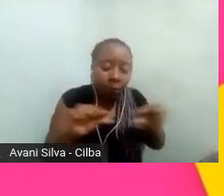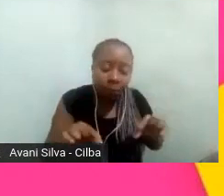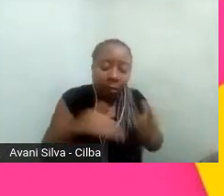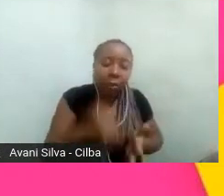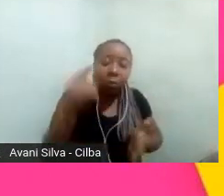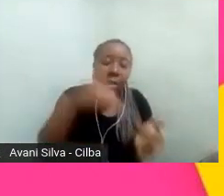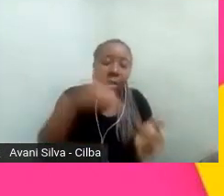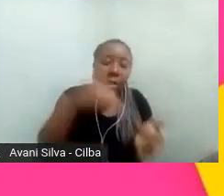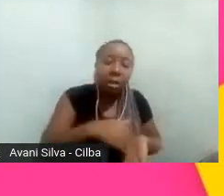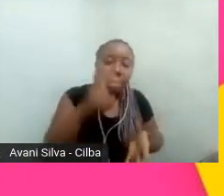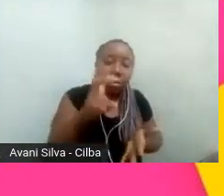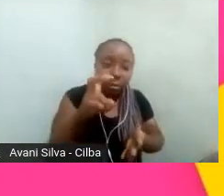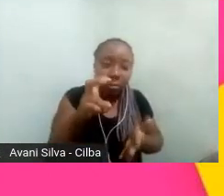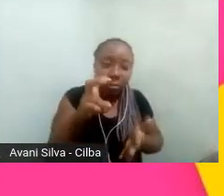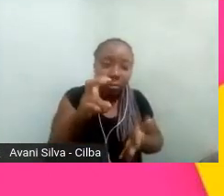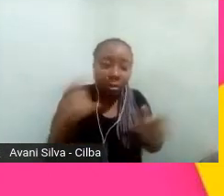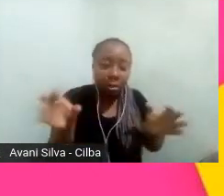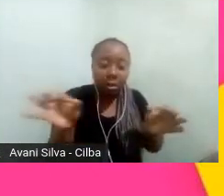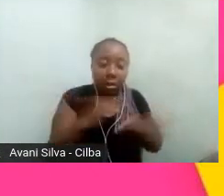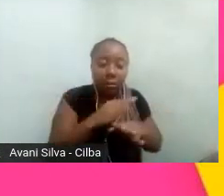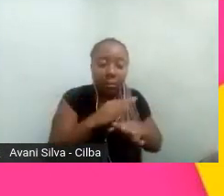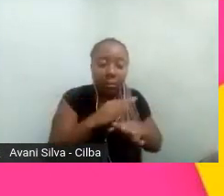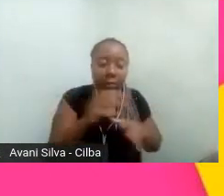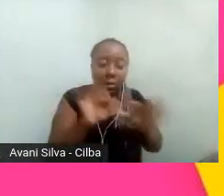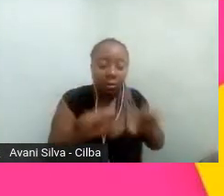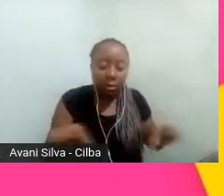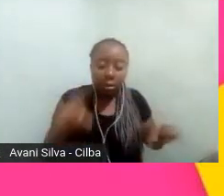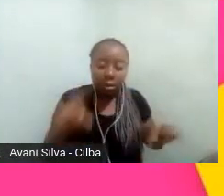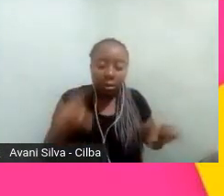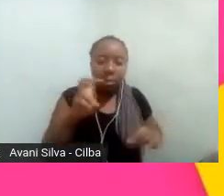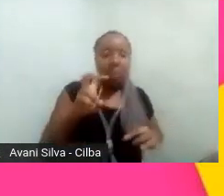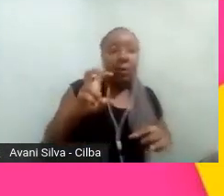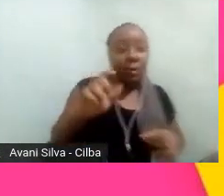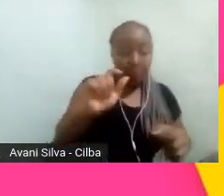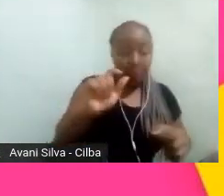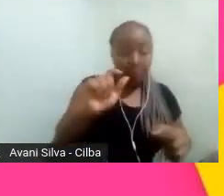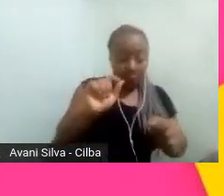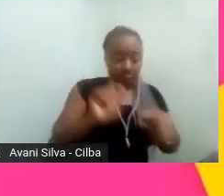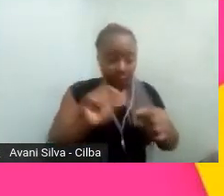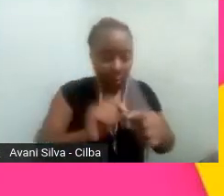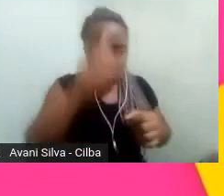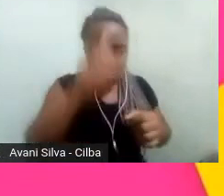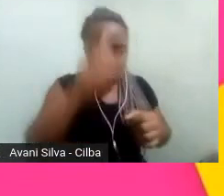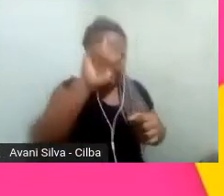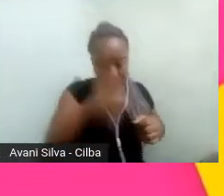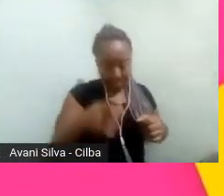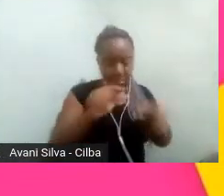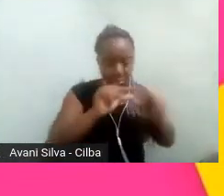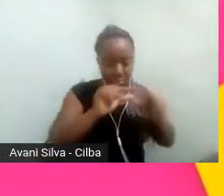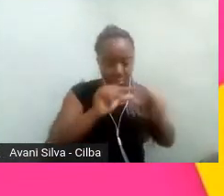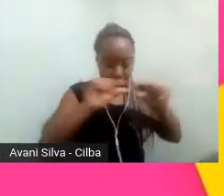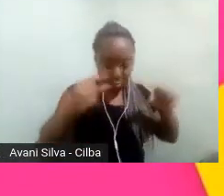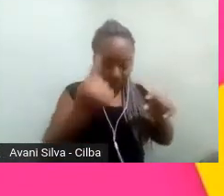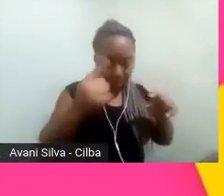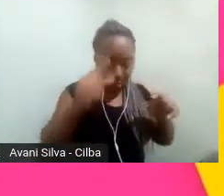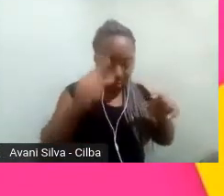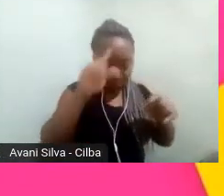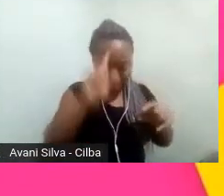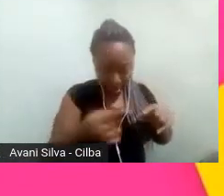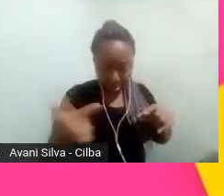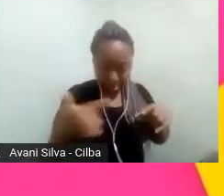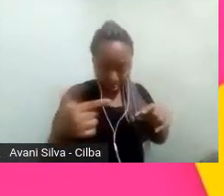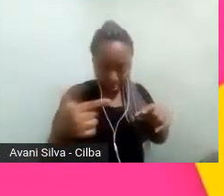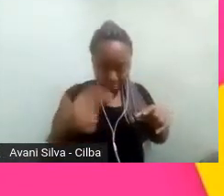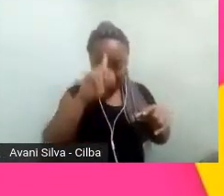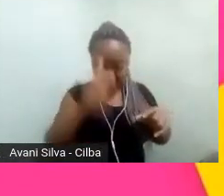aí acabou na linha 5. Ele faz o que eu mando na primeira linha, o que eu mando na segunda linha, o que eu mando na terceira,